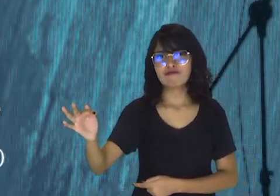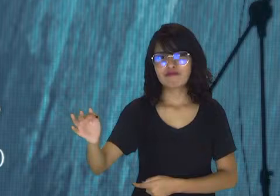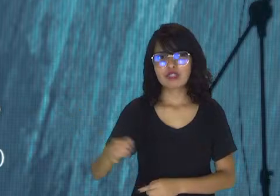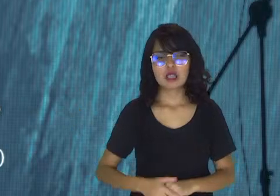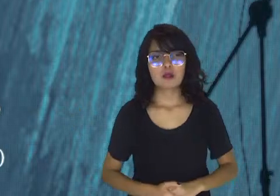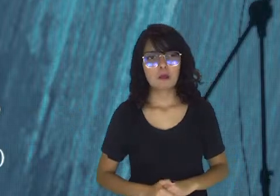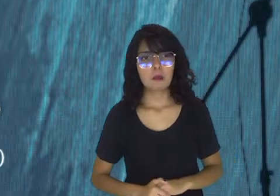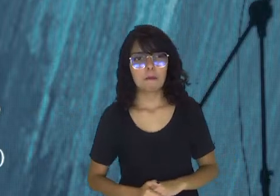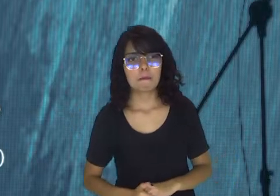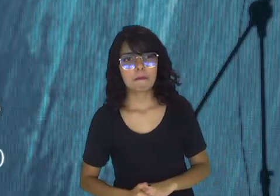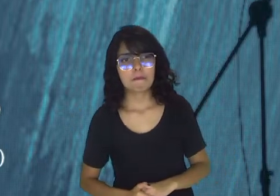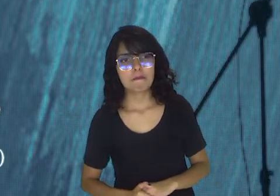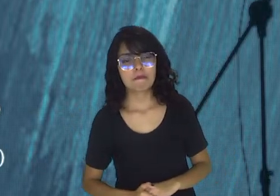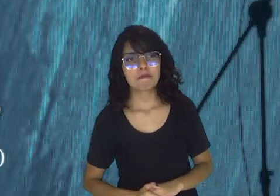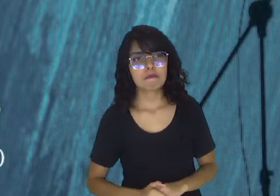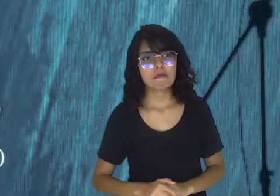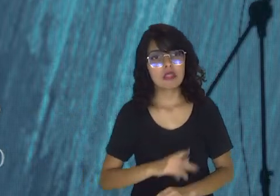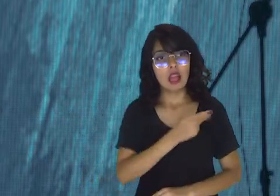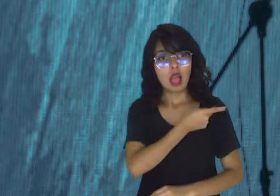O Espírito Santo